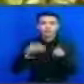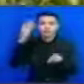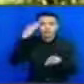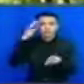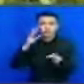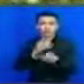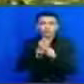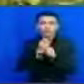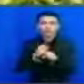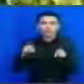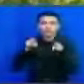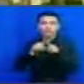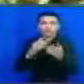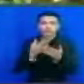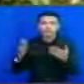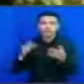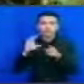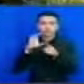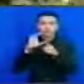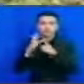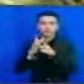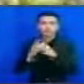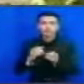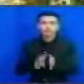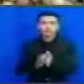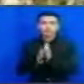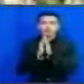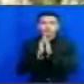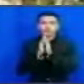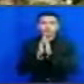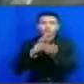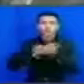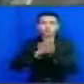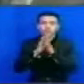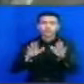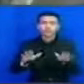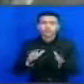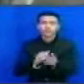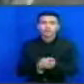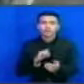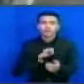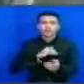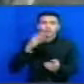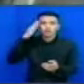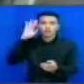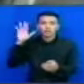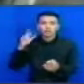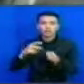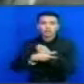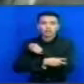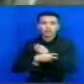fotine nudar obsetu sagrado nebe siradora hodi husu matak malirin. Aulah tere se los makana kau ne